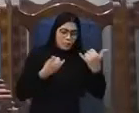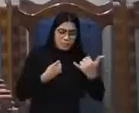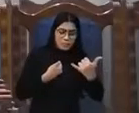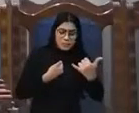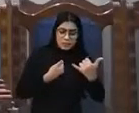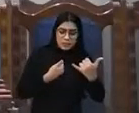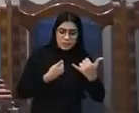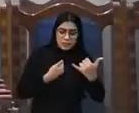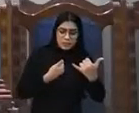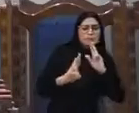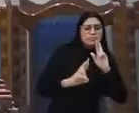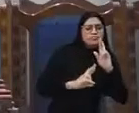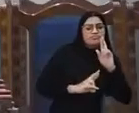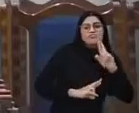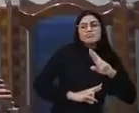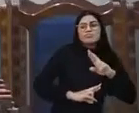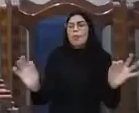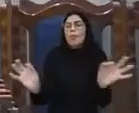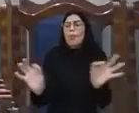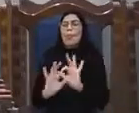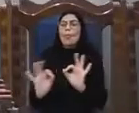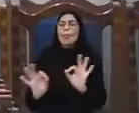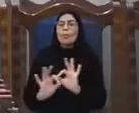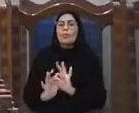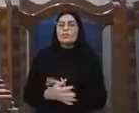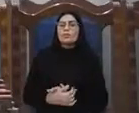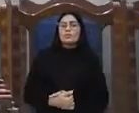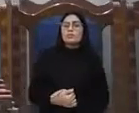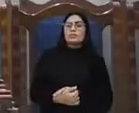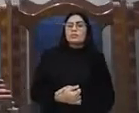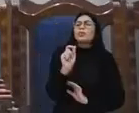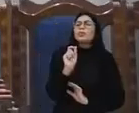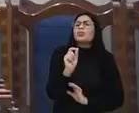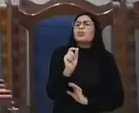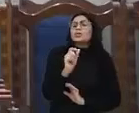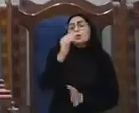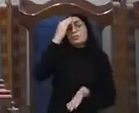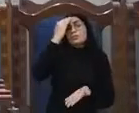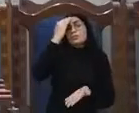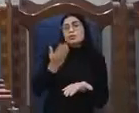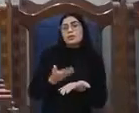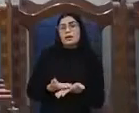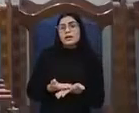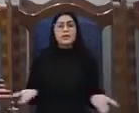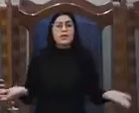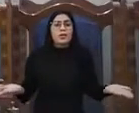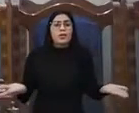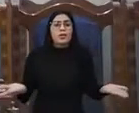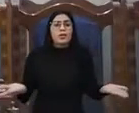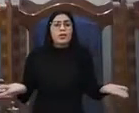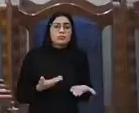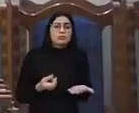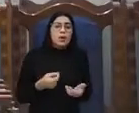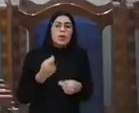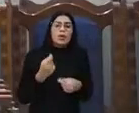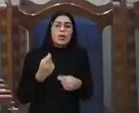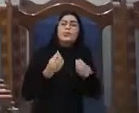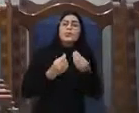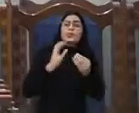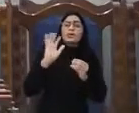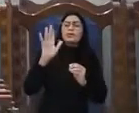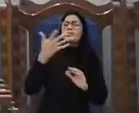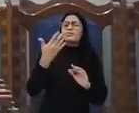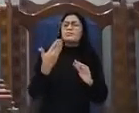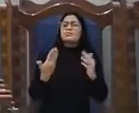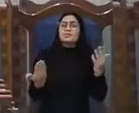resposta, sem saber em que Deus nós vamos crer. O que é que vai acontecer daqui para frente? Não vai